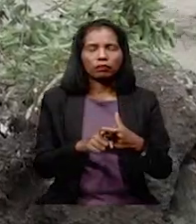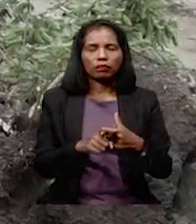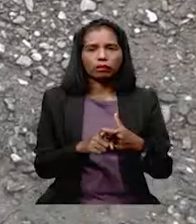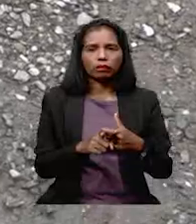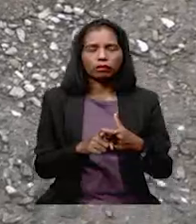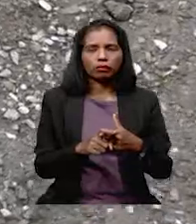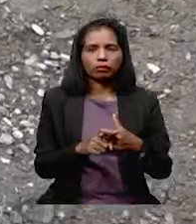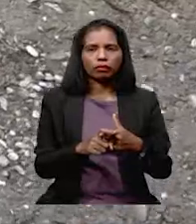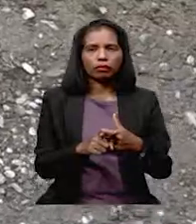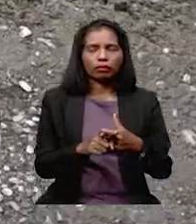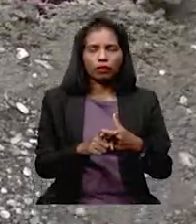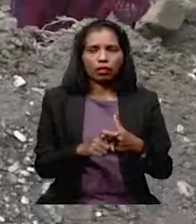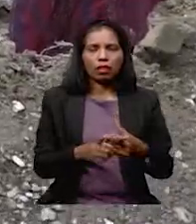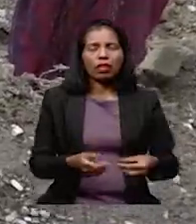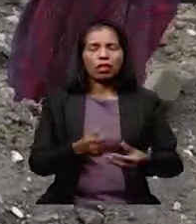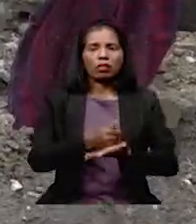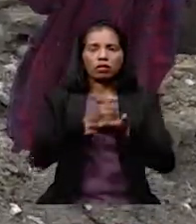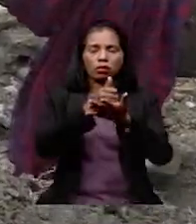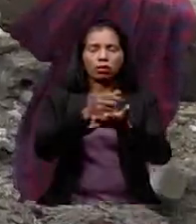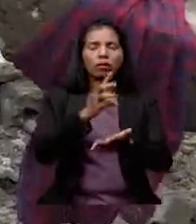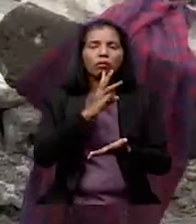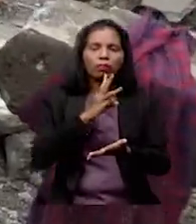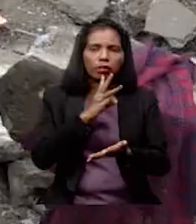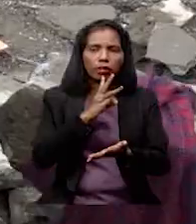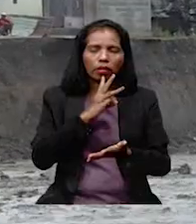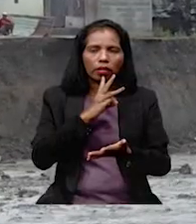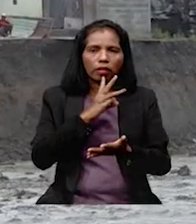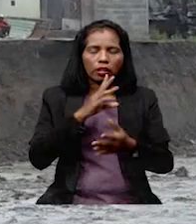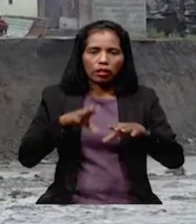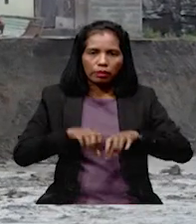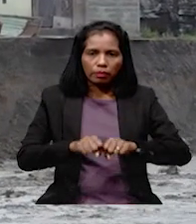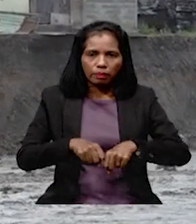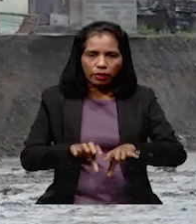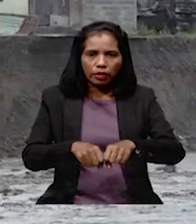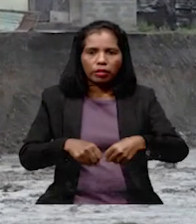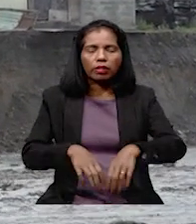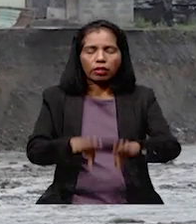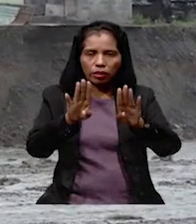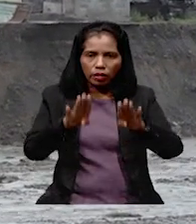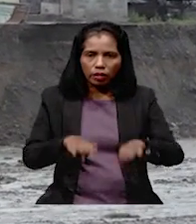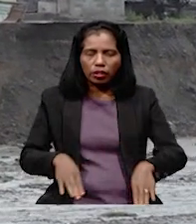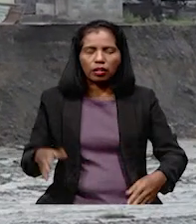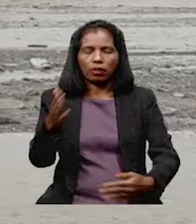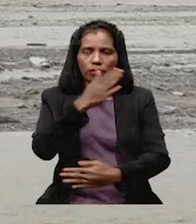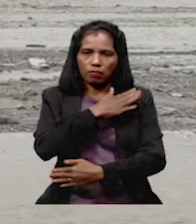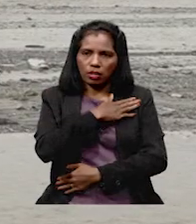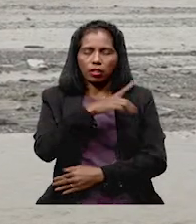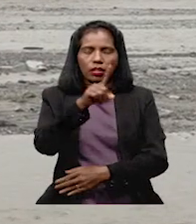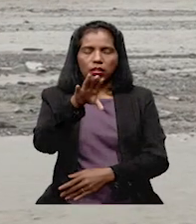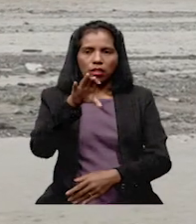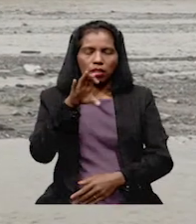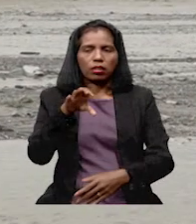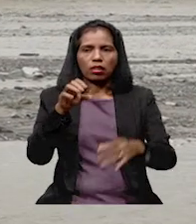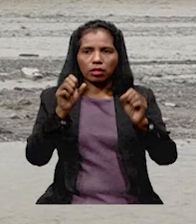apoio be BT atuada, mantamos atuada, para o de